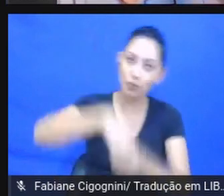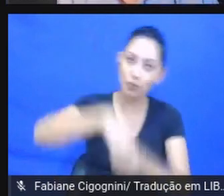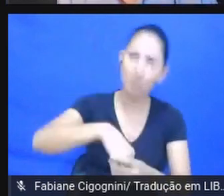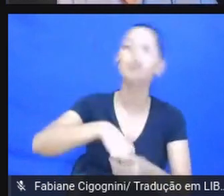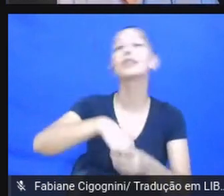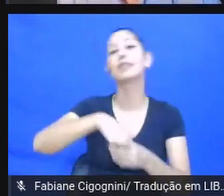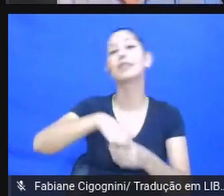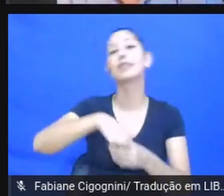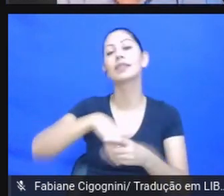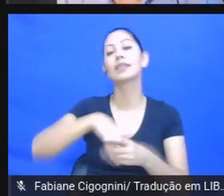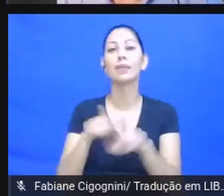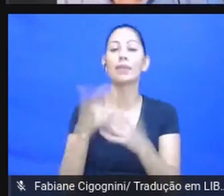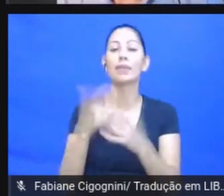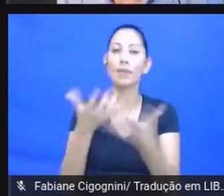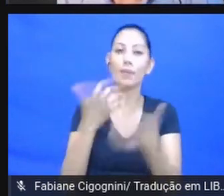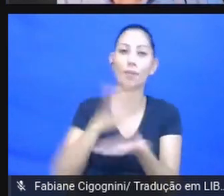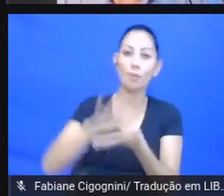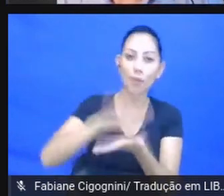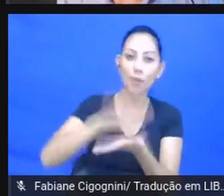um livro nessa